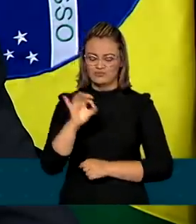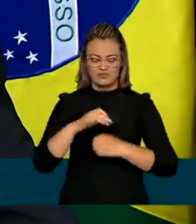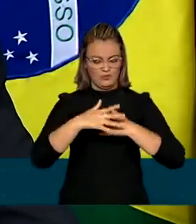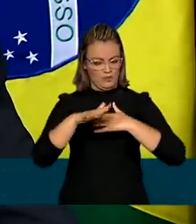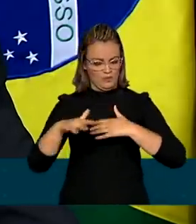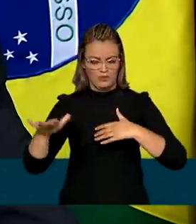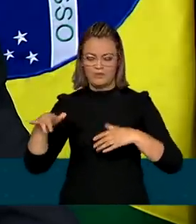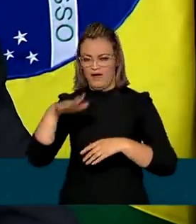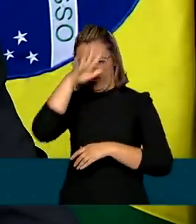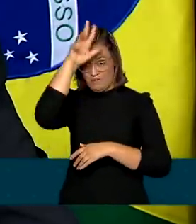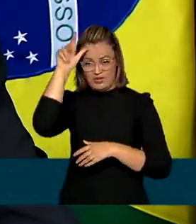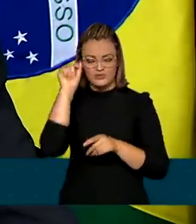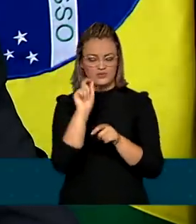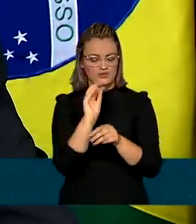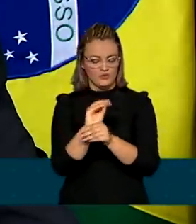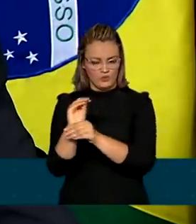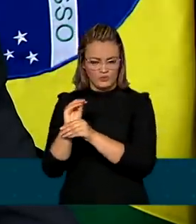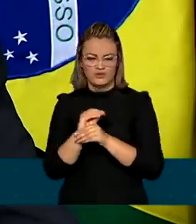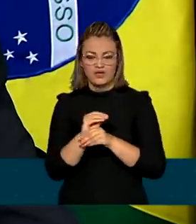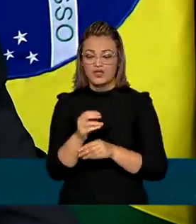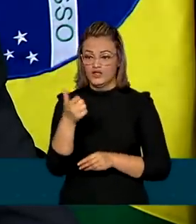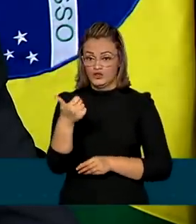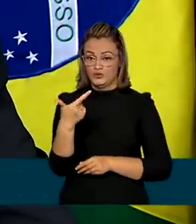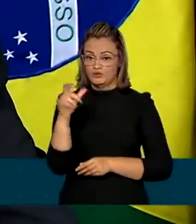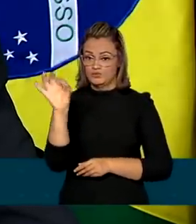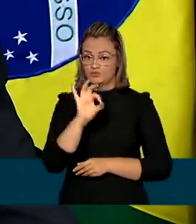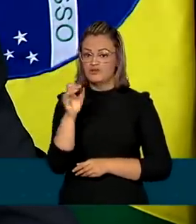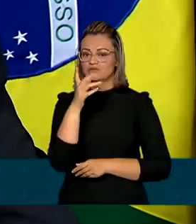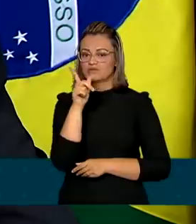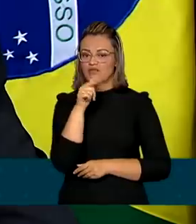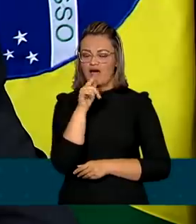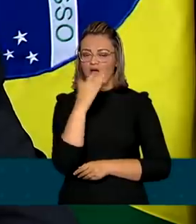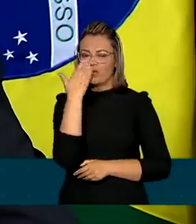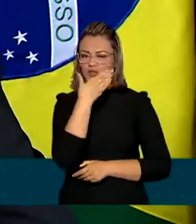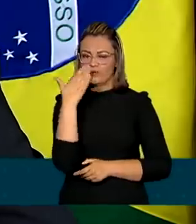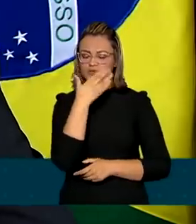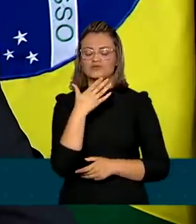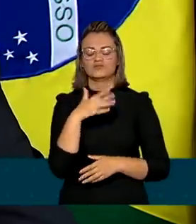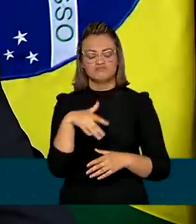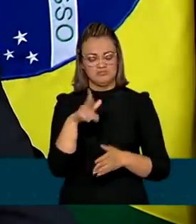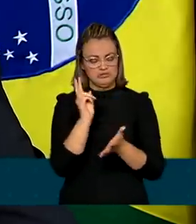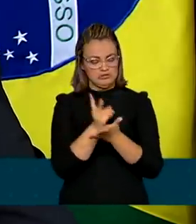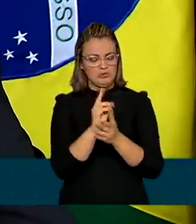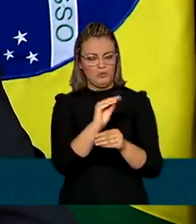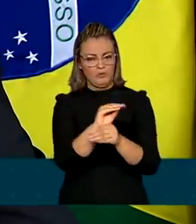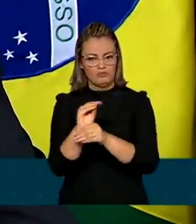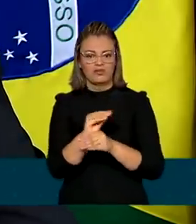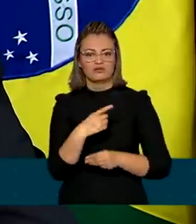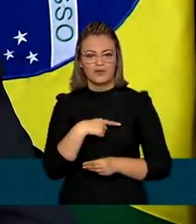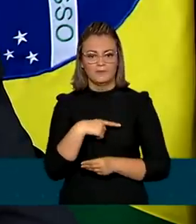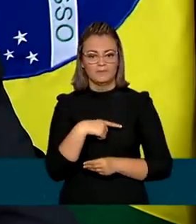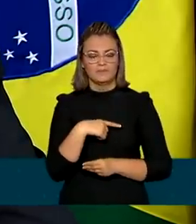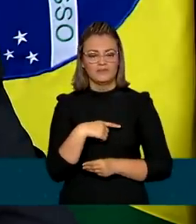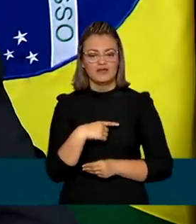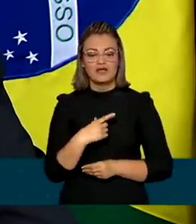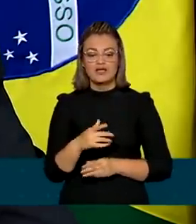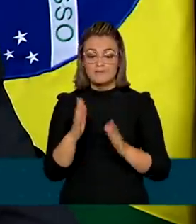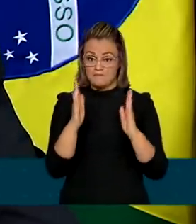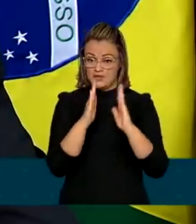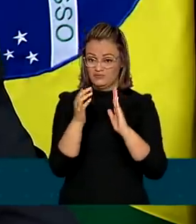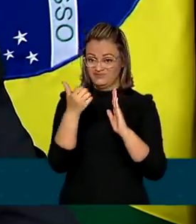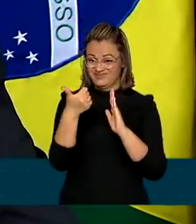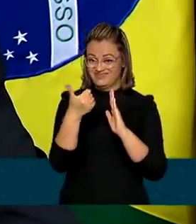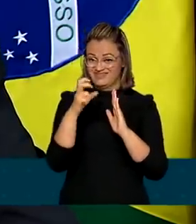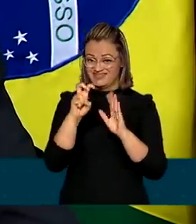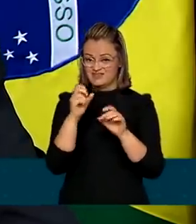amazônico e 12% da água doce da terra. Como resultado, somente nos últimos 15